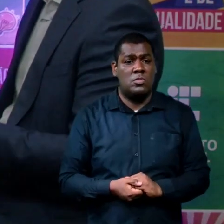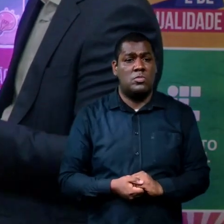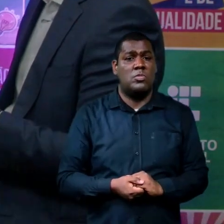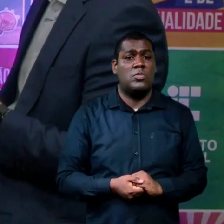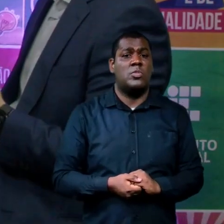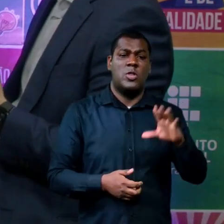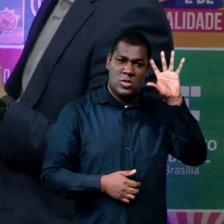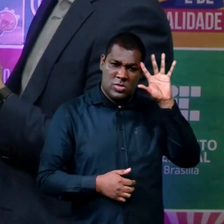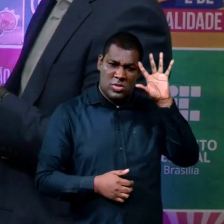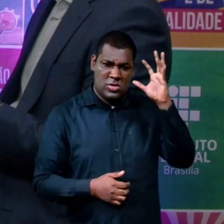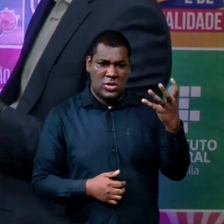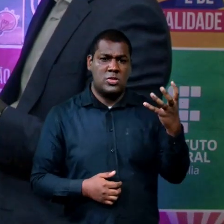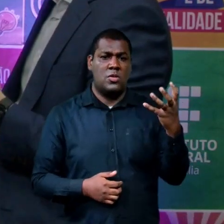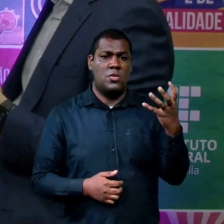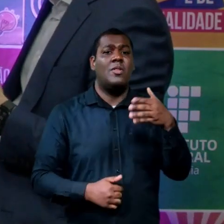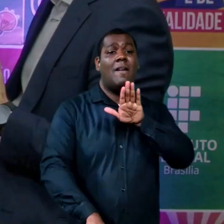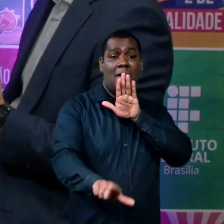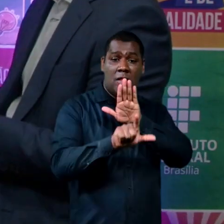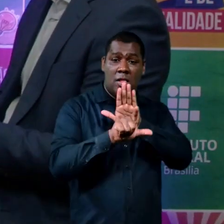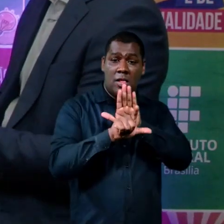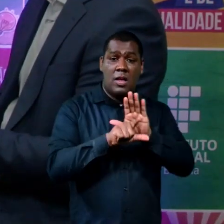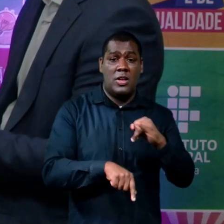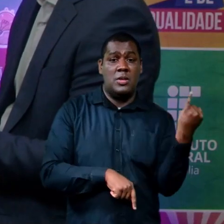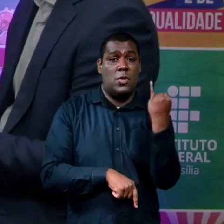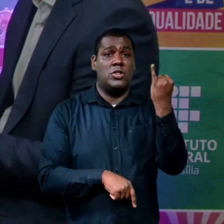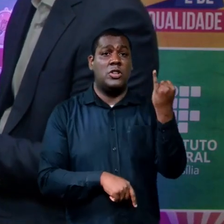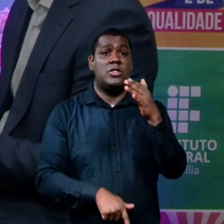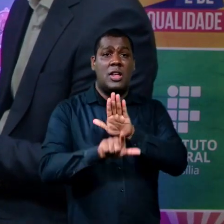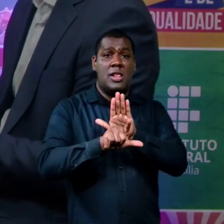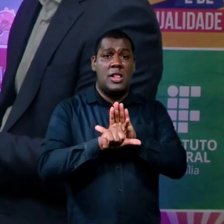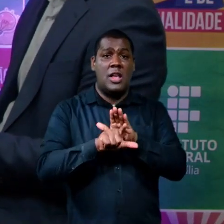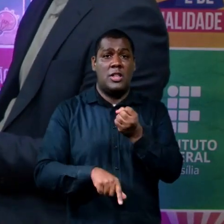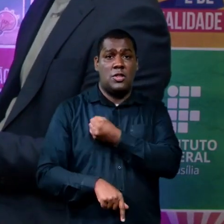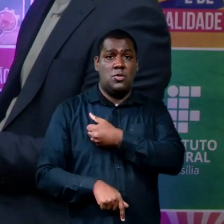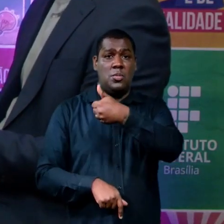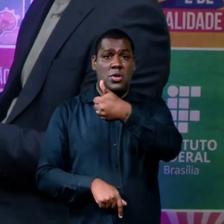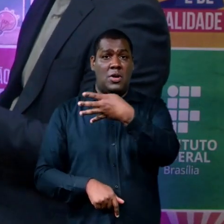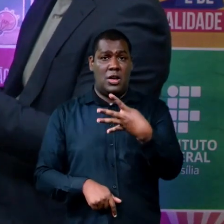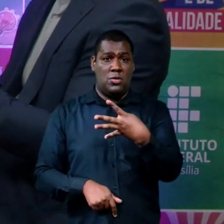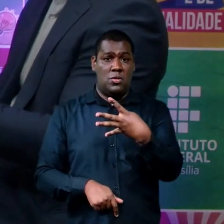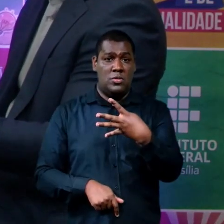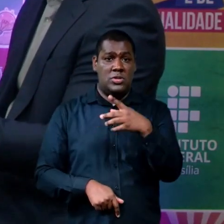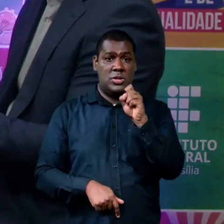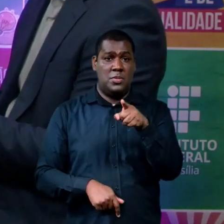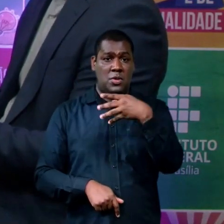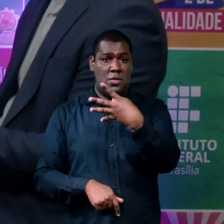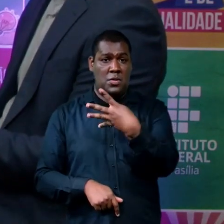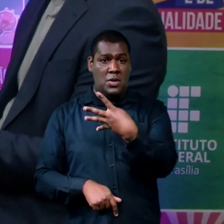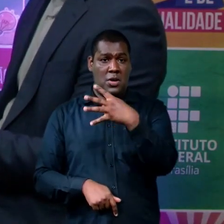tomada de consciência, nós tivemos uma lei importante, que é a Lei 14.540 de 2023, que trata todo um